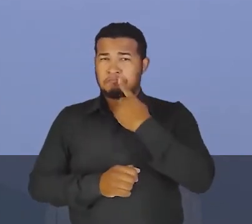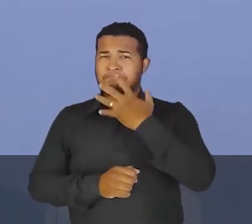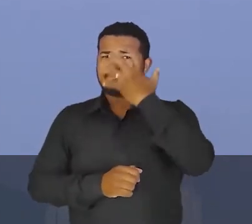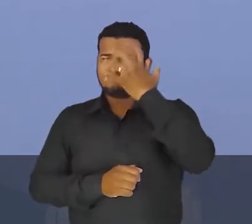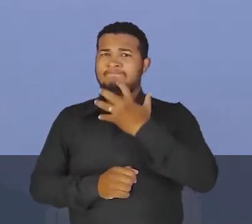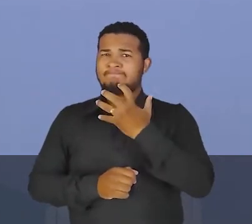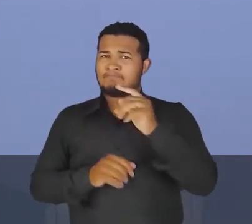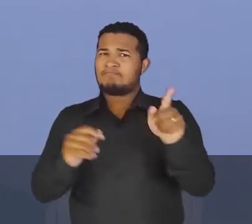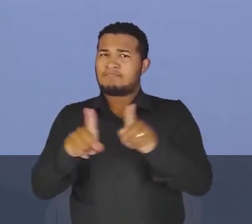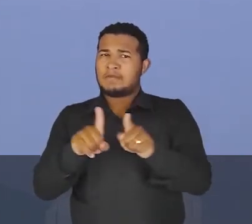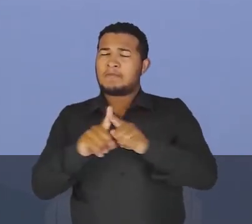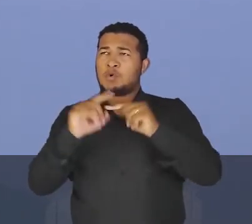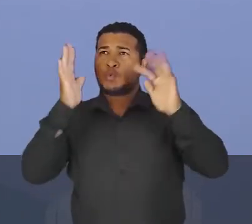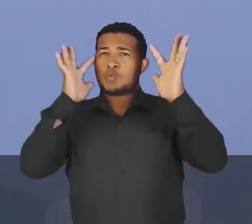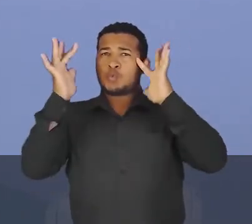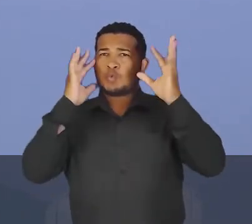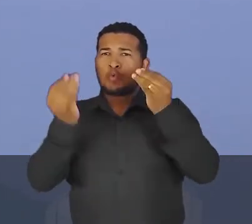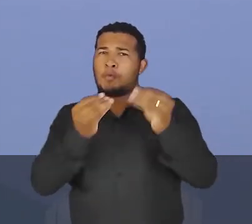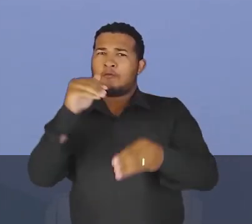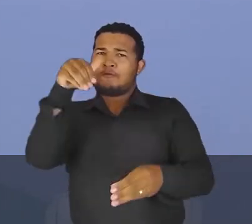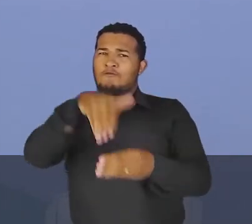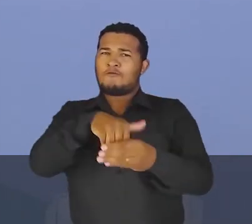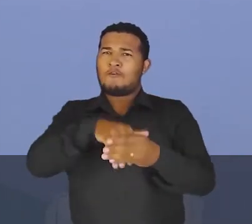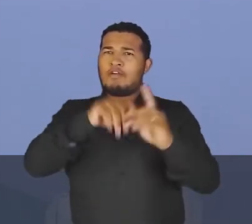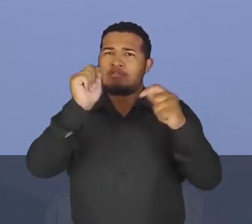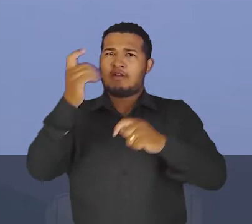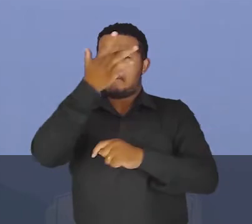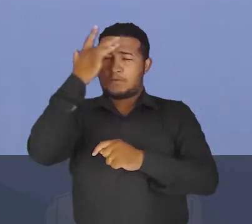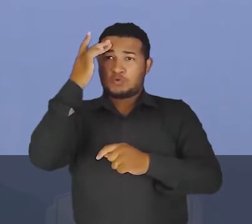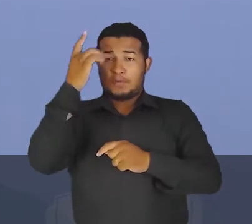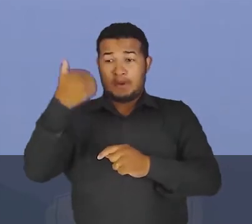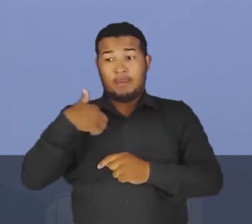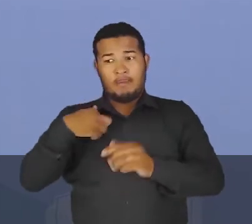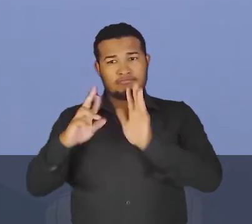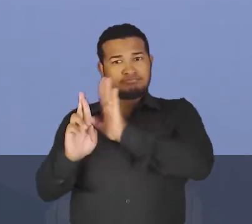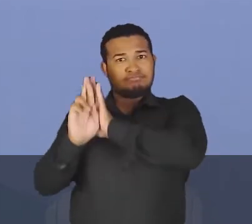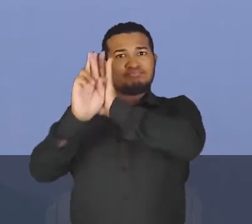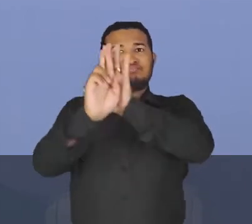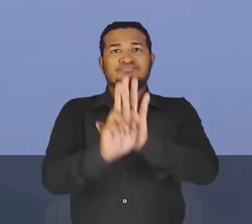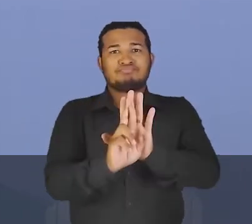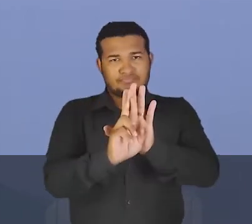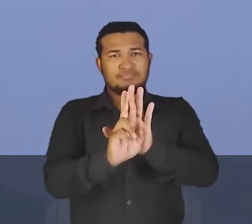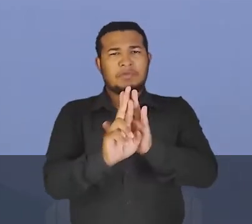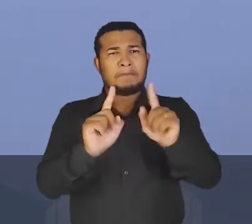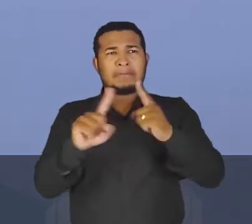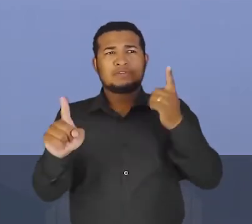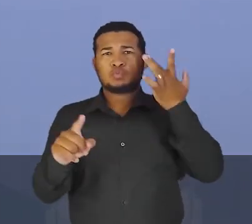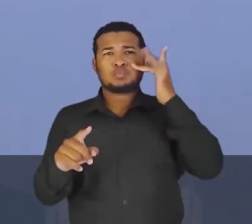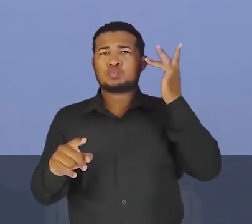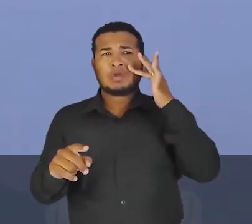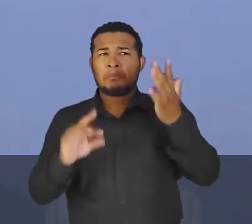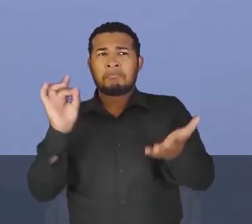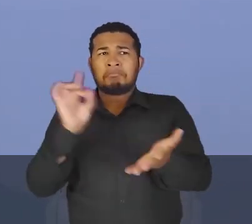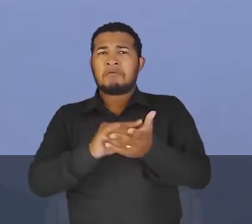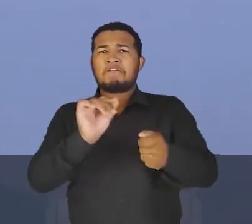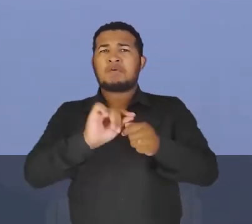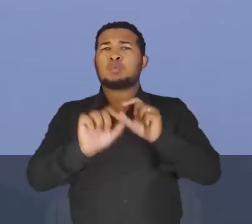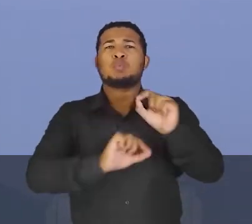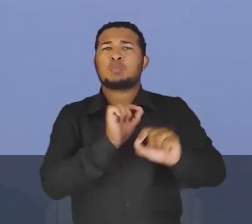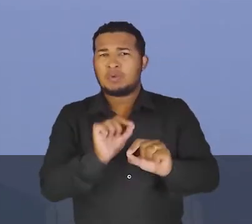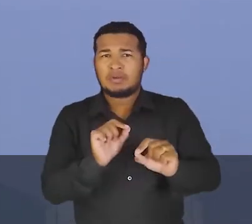é problemático. Imagina, como é que eu vou votar e eleger uma pessoa para me representar, sendo que eu nem sei direito o que ela está